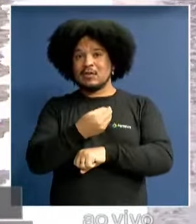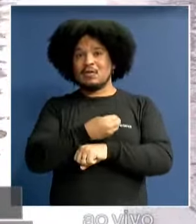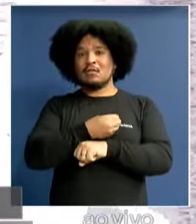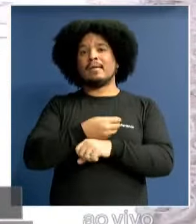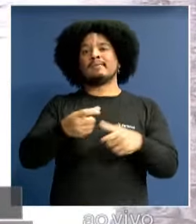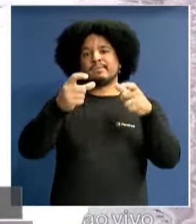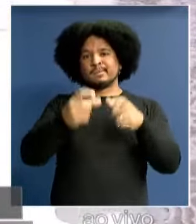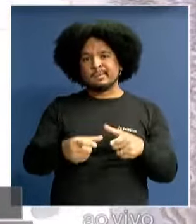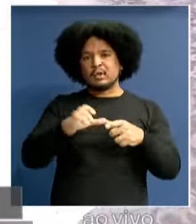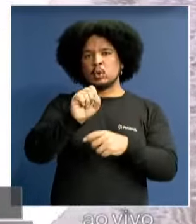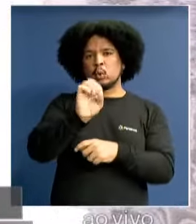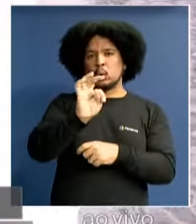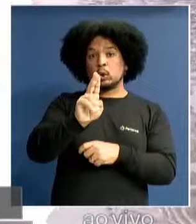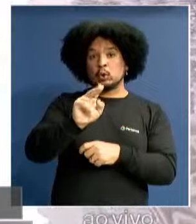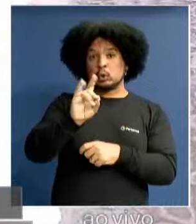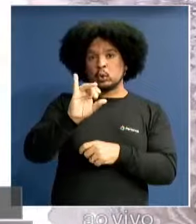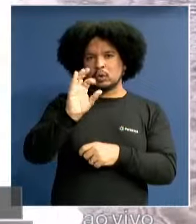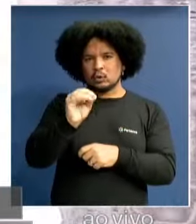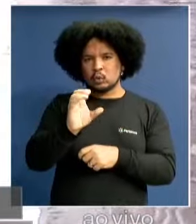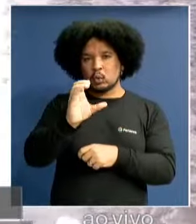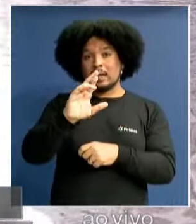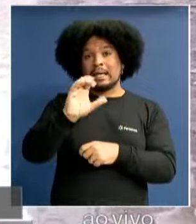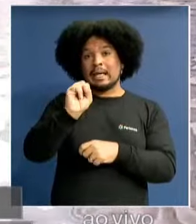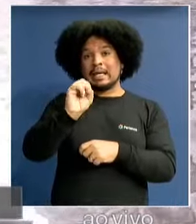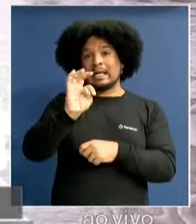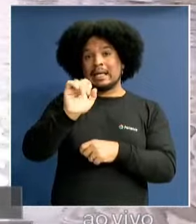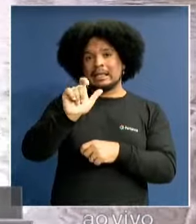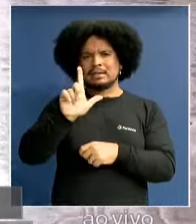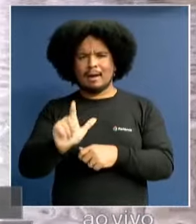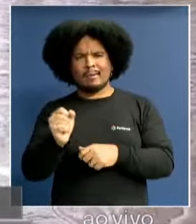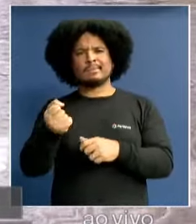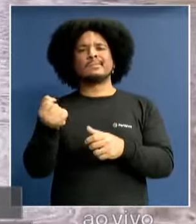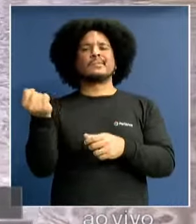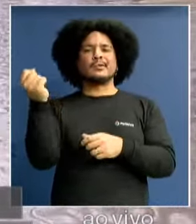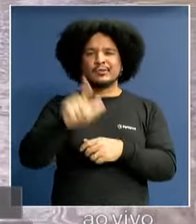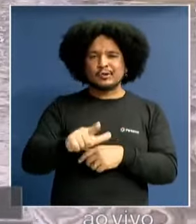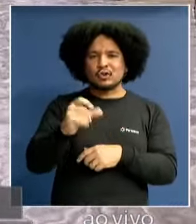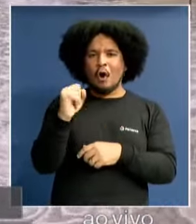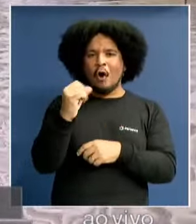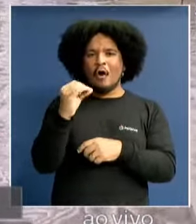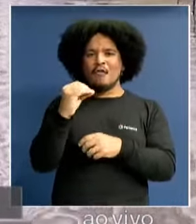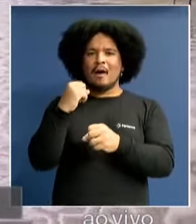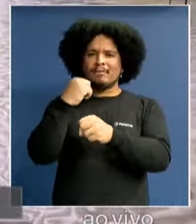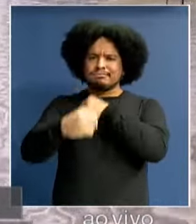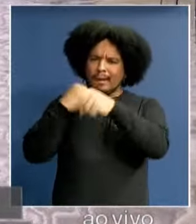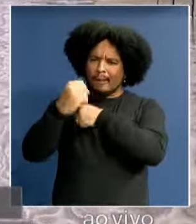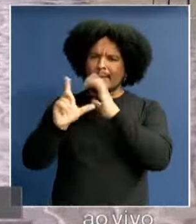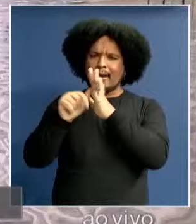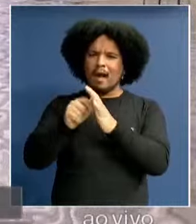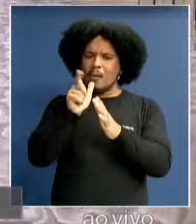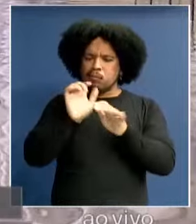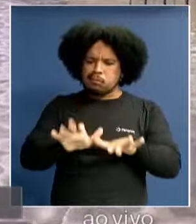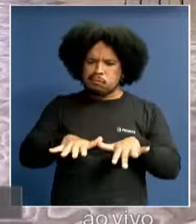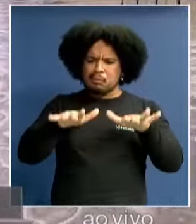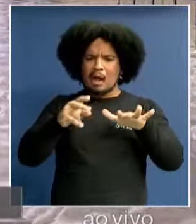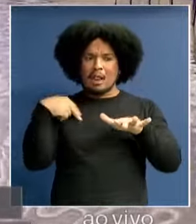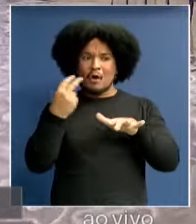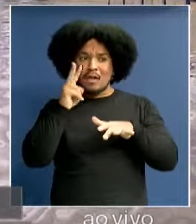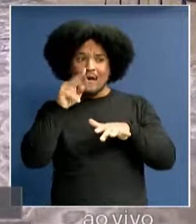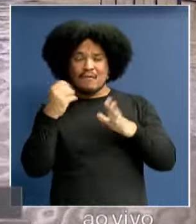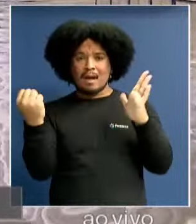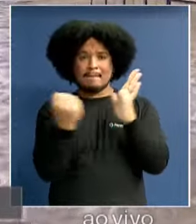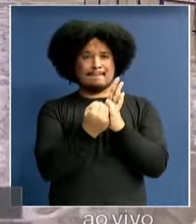uma vez, 80 anos depois, acaba ficando debaixo d'água. E pela parede dá para ver o nível que chegou, né, Matheus? Olha aí, ó,